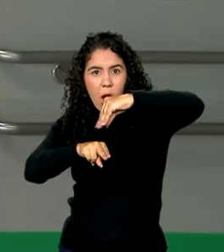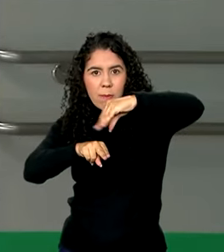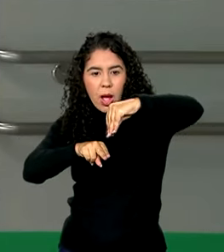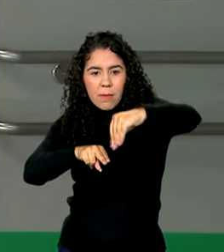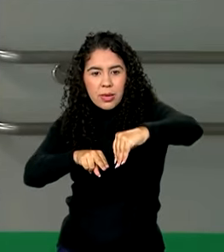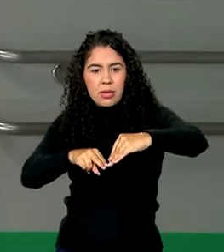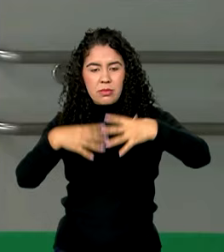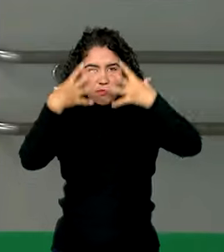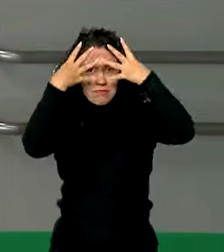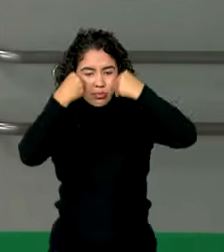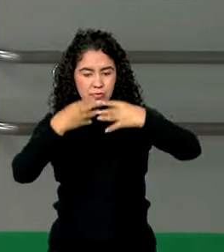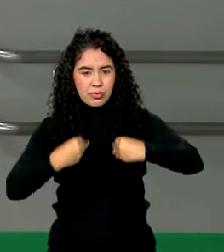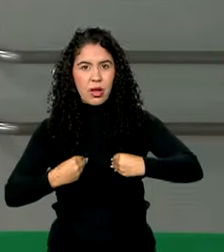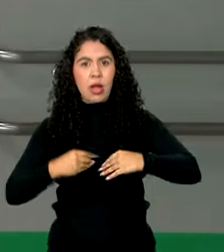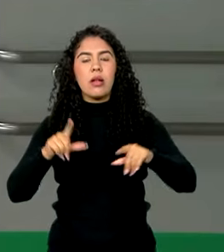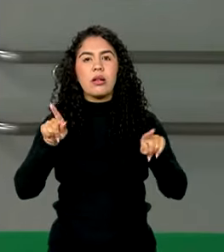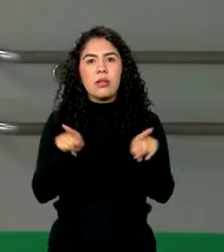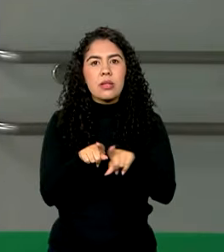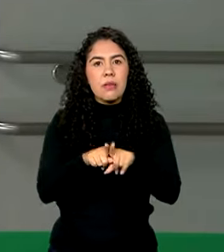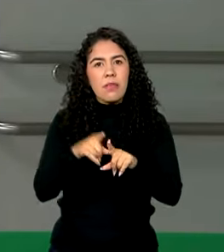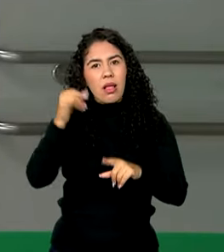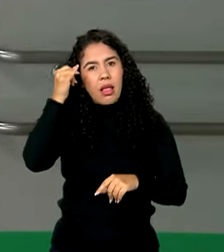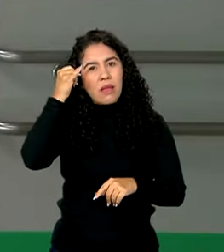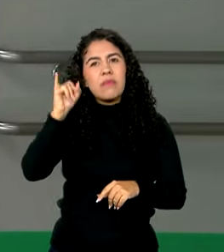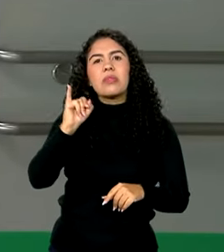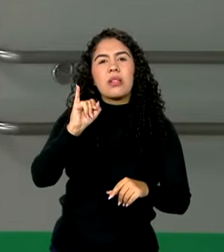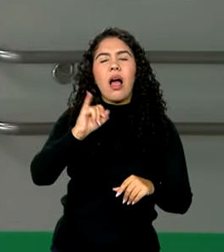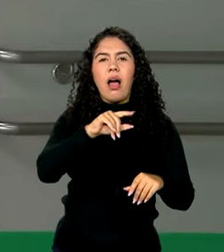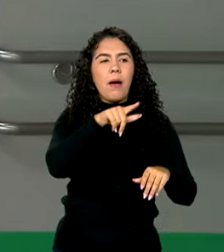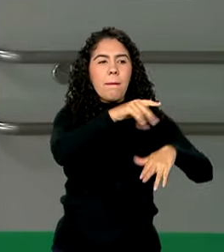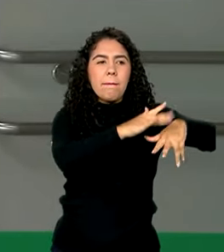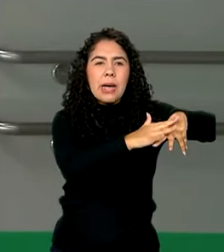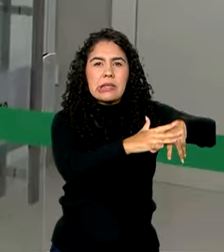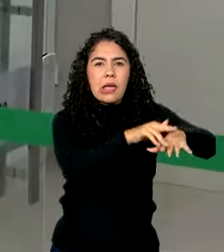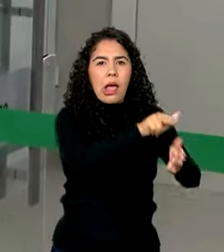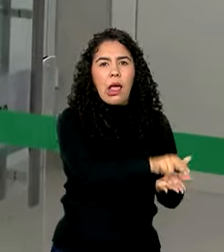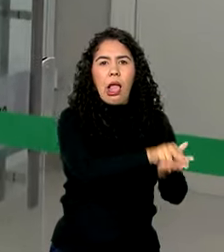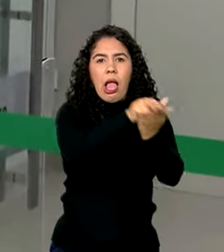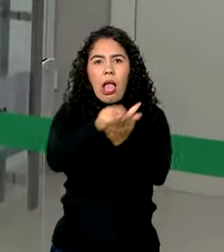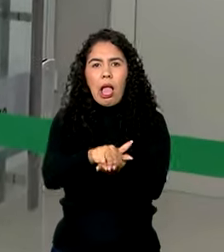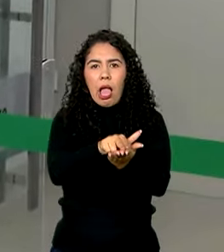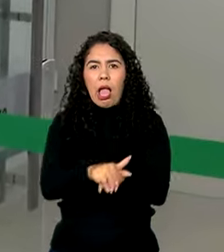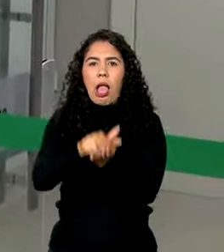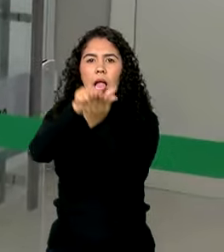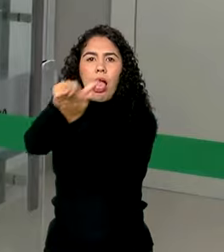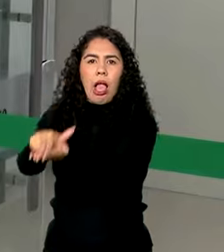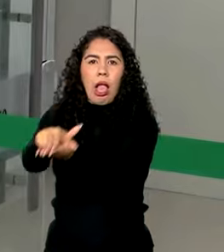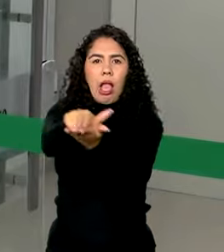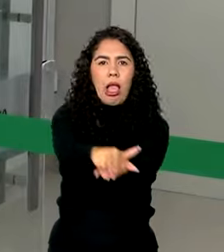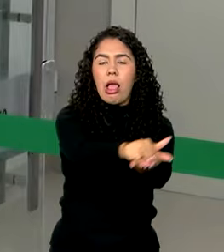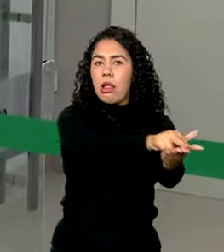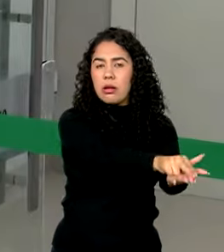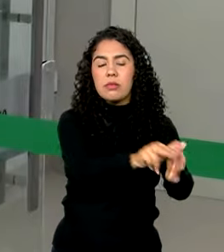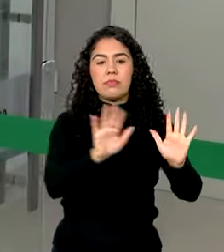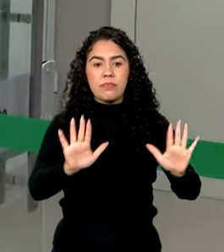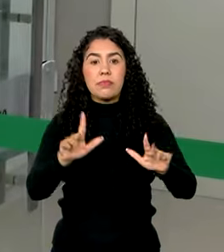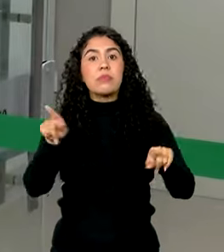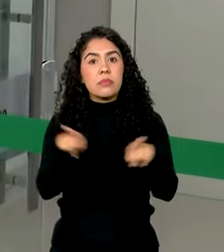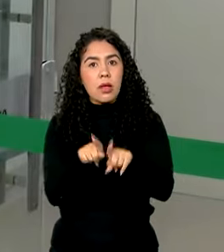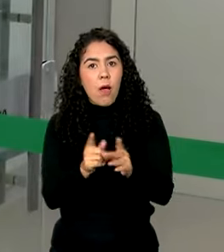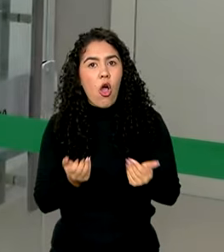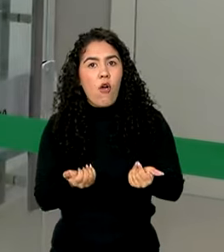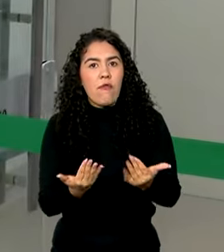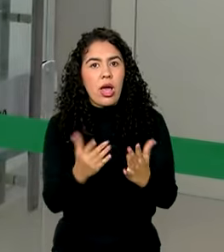eliminando a necessidade de transferir pacientes para outros serviços Além disso o centro amplia o atendimento